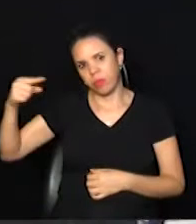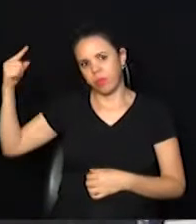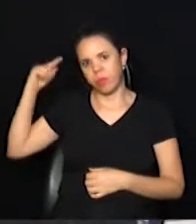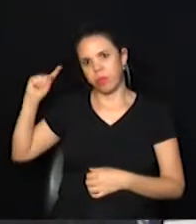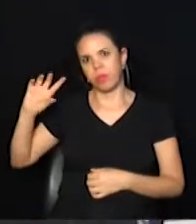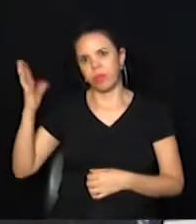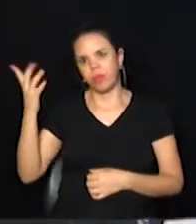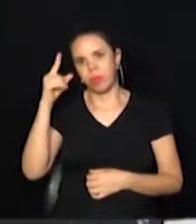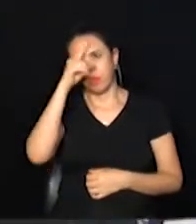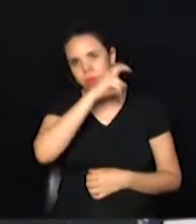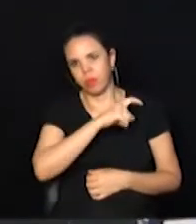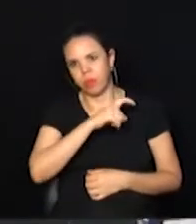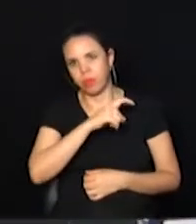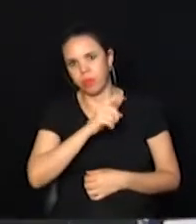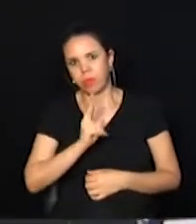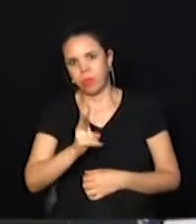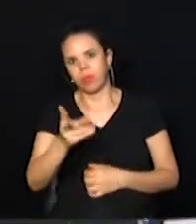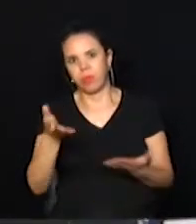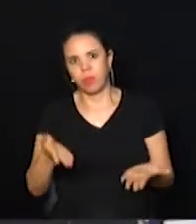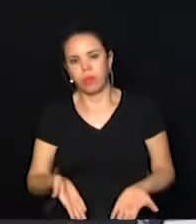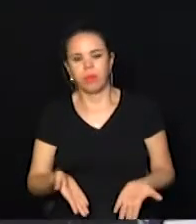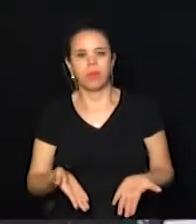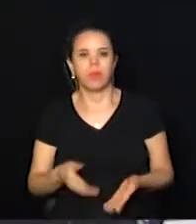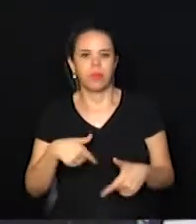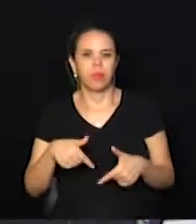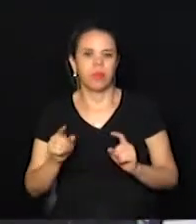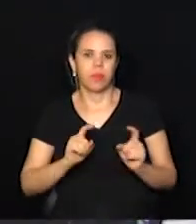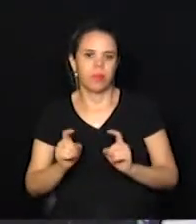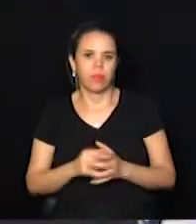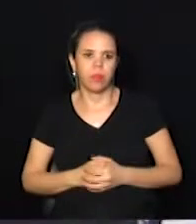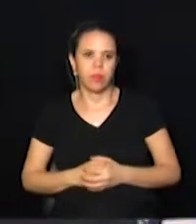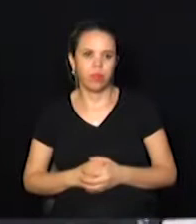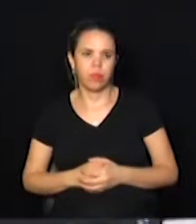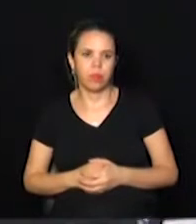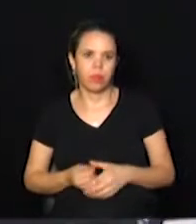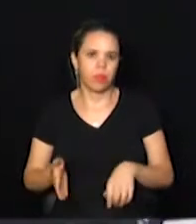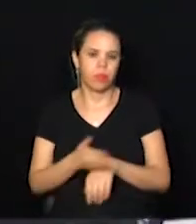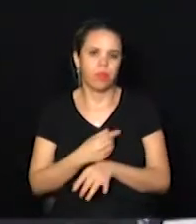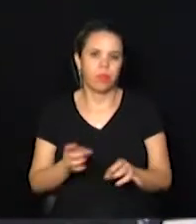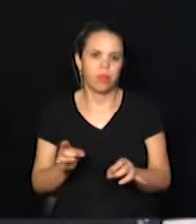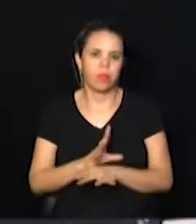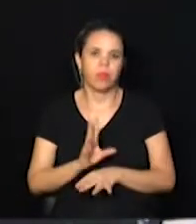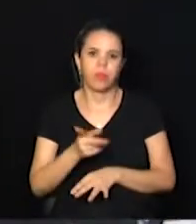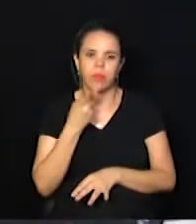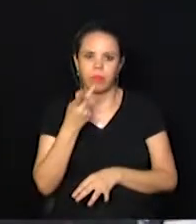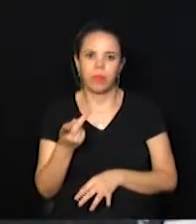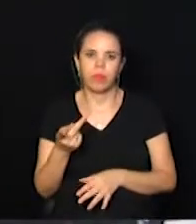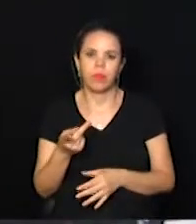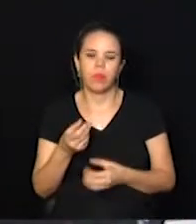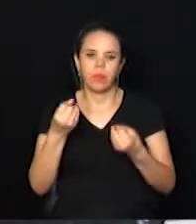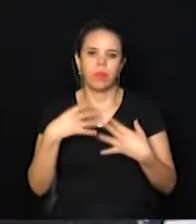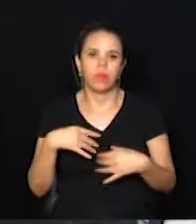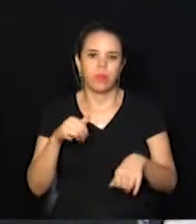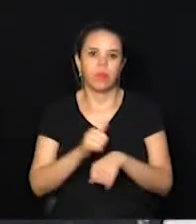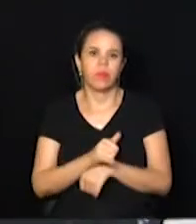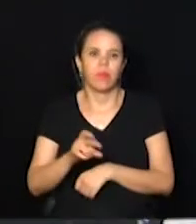até difícil a gente dar sequência aqui na nossa atividade. E antes da sequência, quero justificar a ausência do